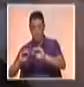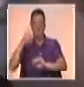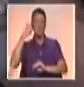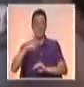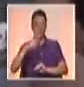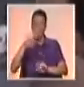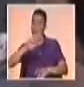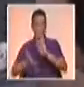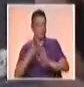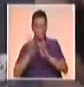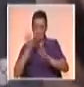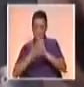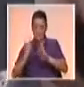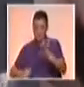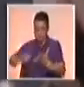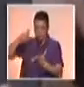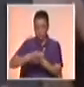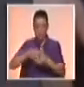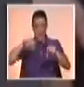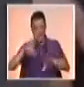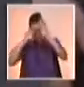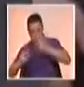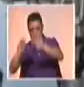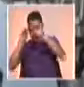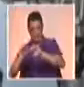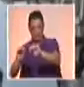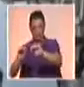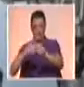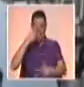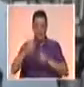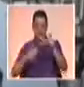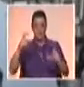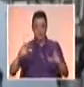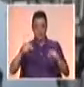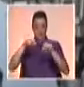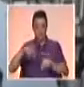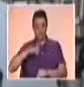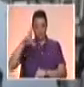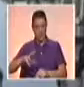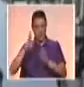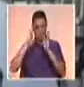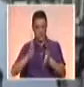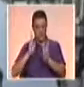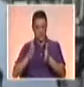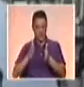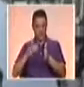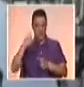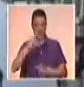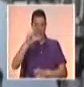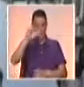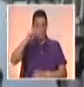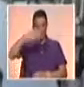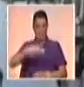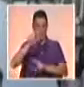sentido a urgência em apostar nesta formação. As pessoas, neste momento em Portugal, já começam a ver a língua gestual